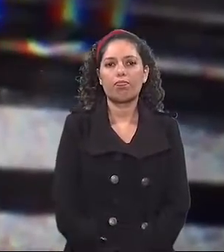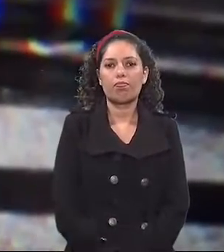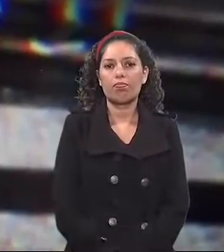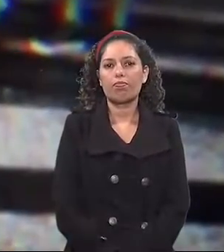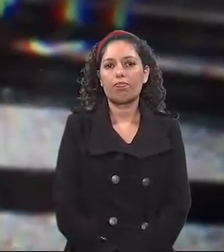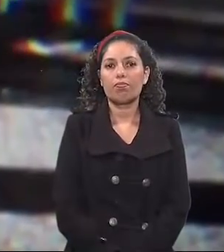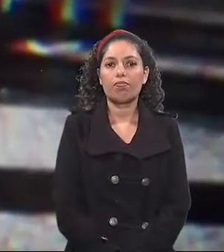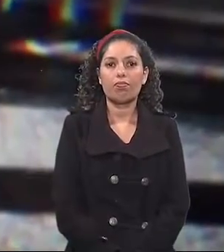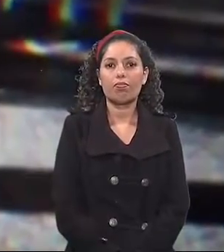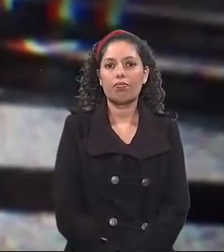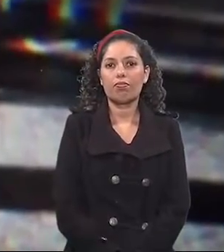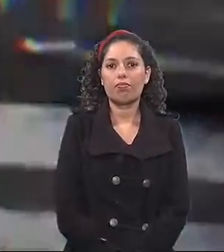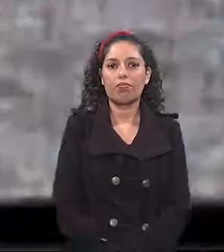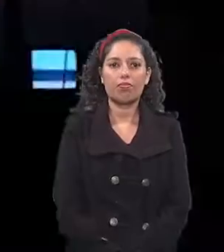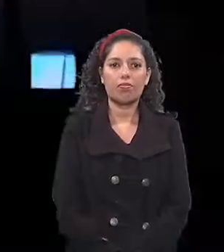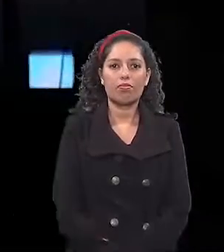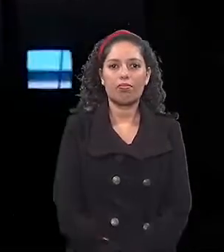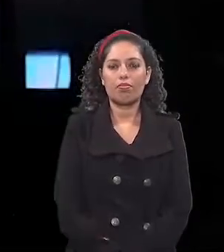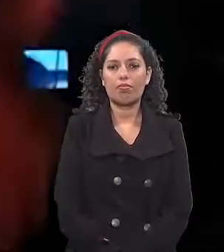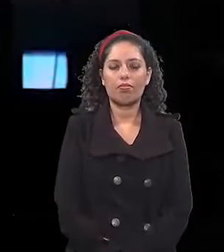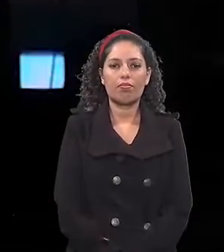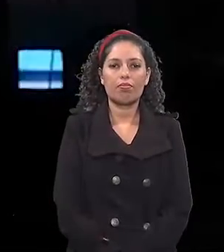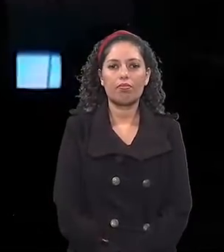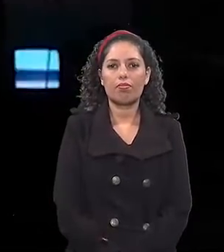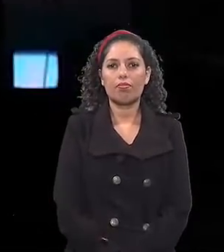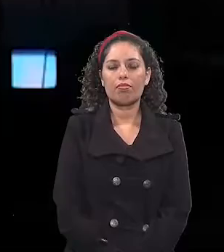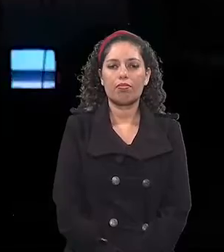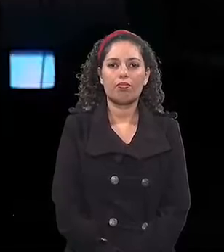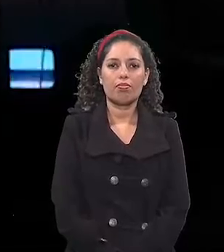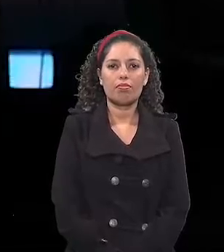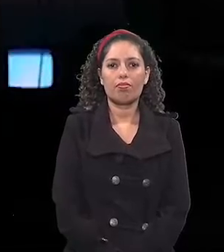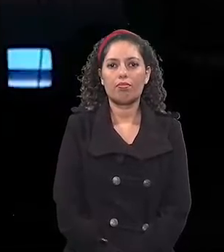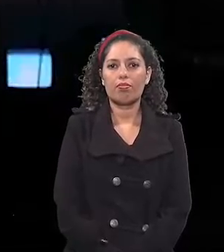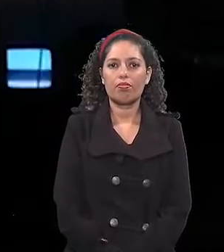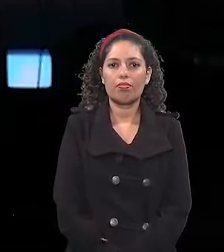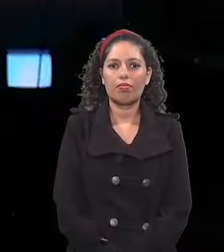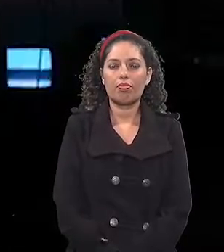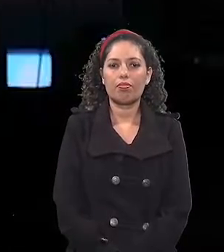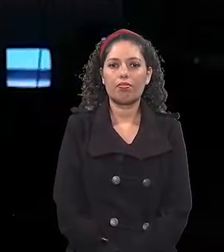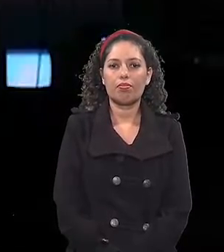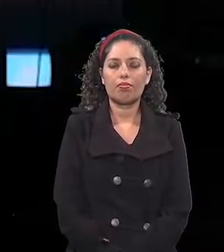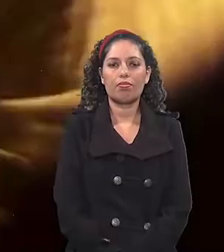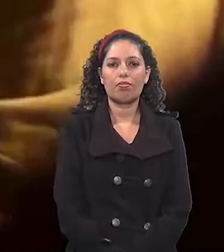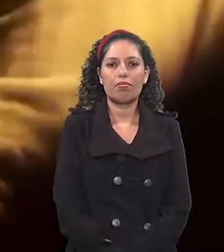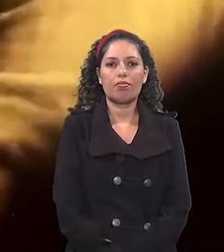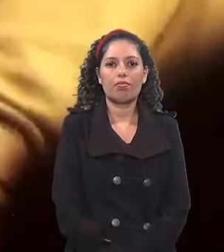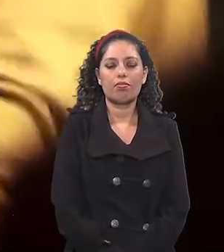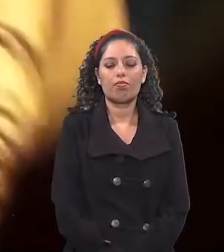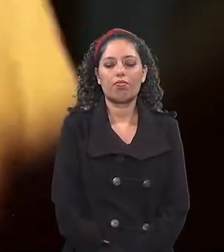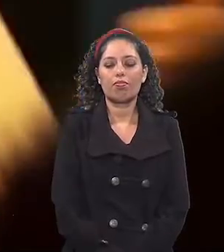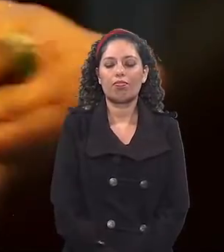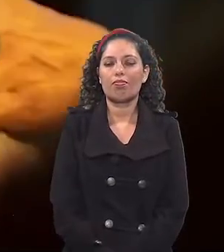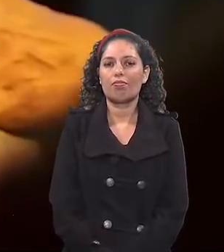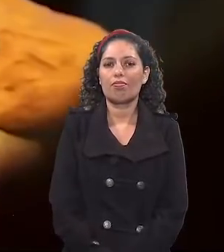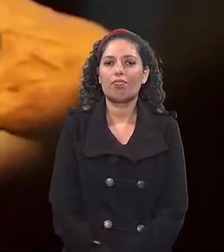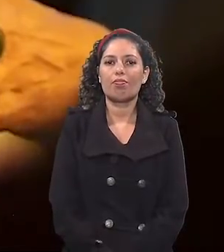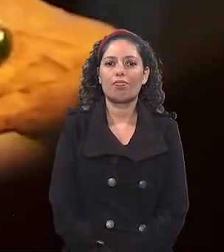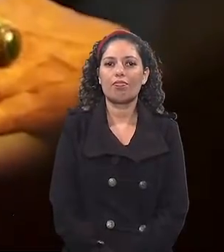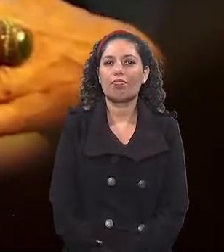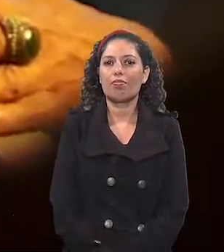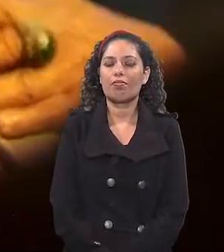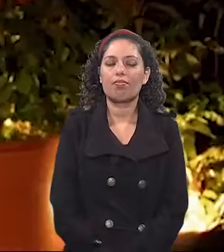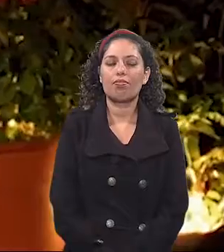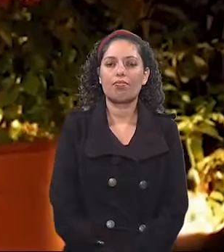lado, cê porta-voz do Estado, como muitos nos ferrando, se passando de aliado. É chegada a hora